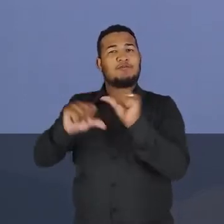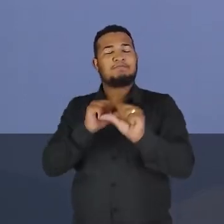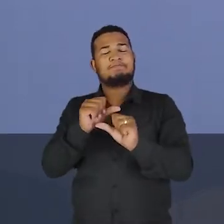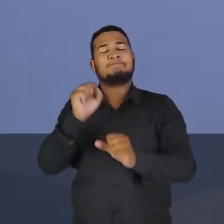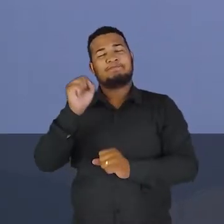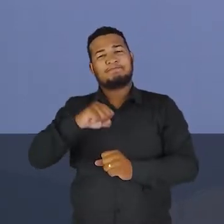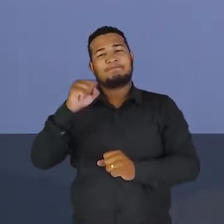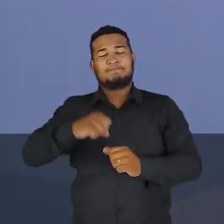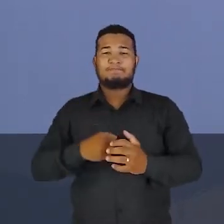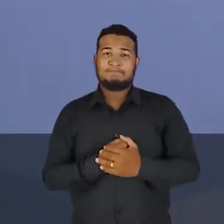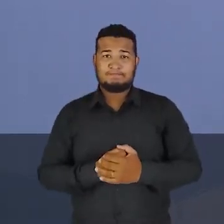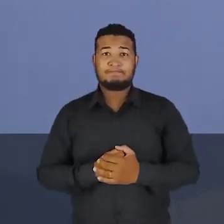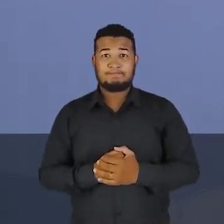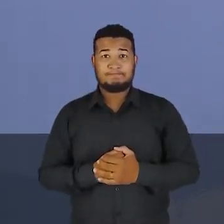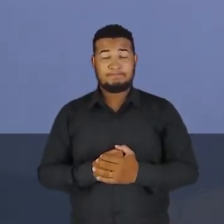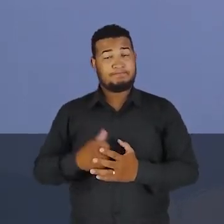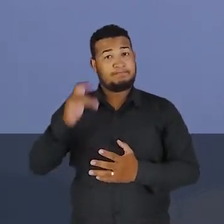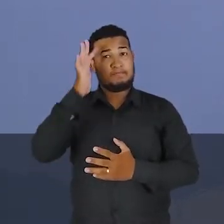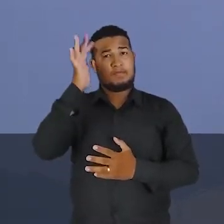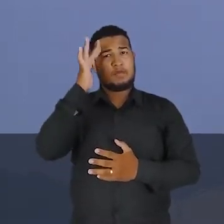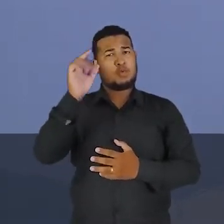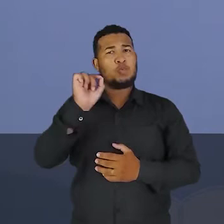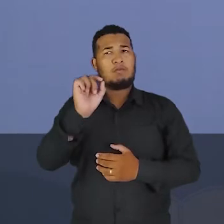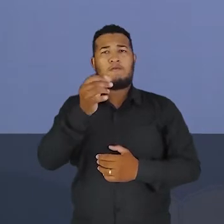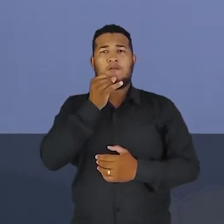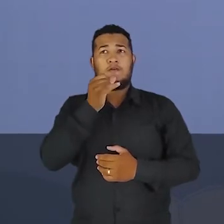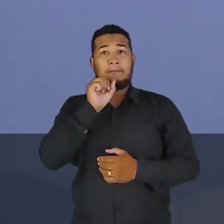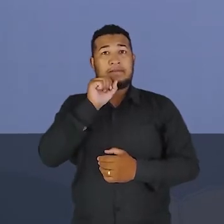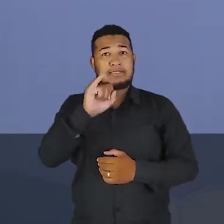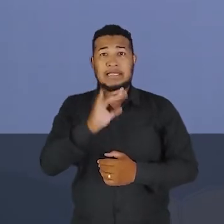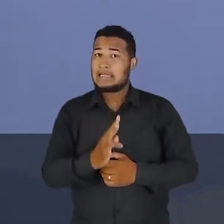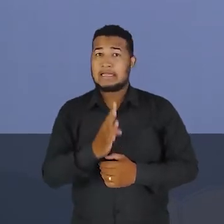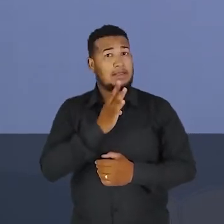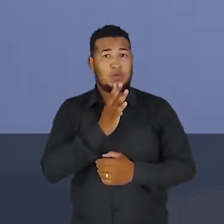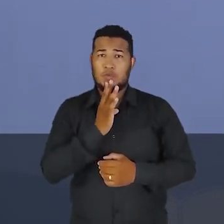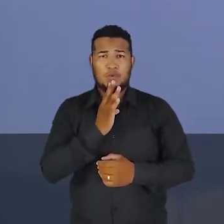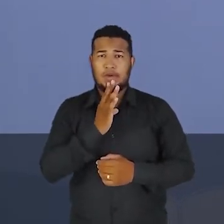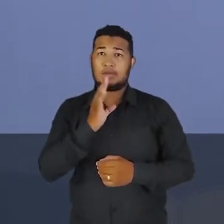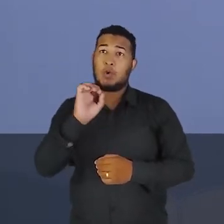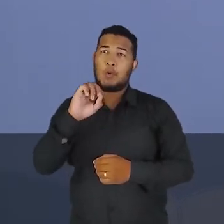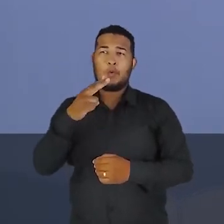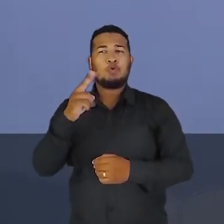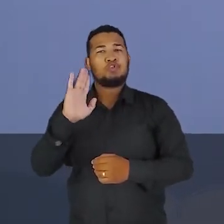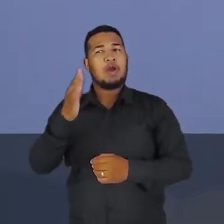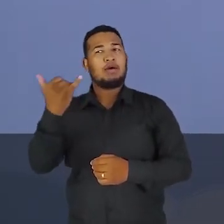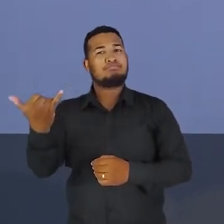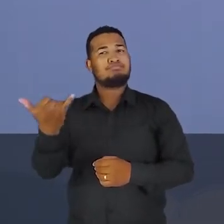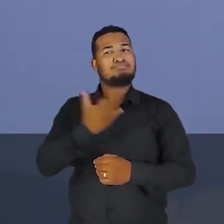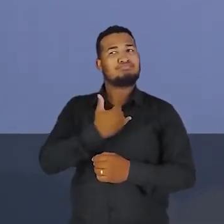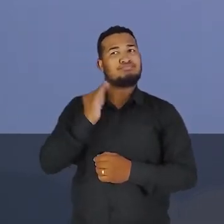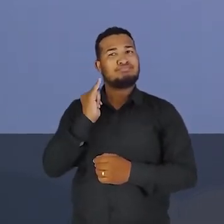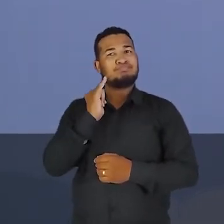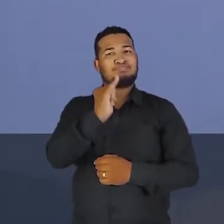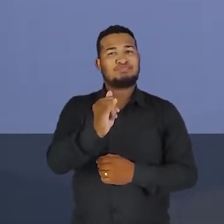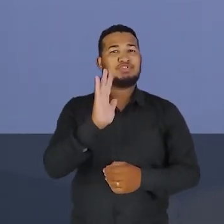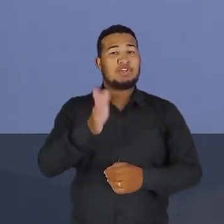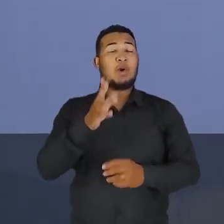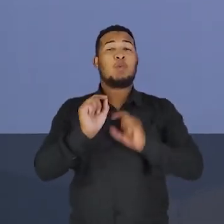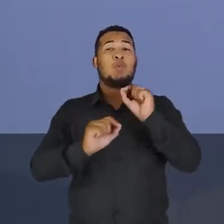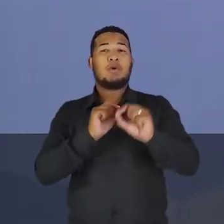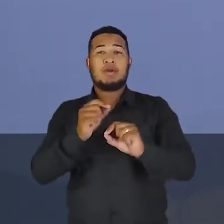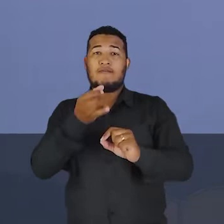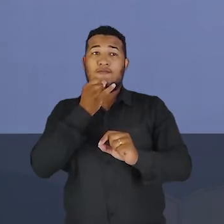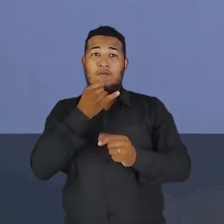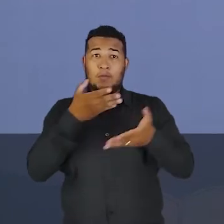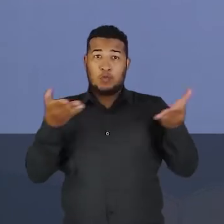mudaram. Então pensem comigo, se você não conhece, você já deve ter ouvido pelos meios de comunicação que